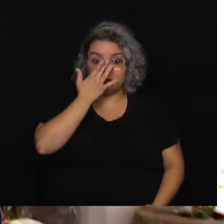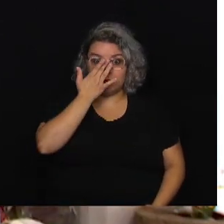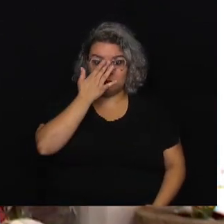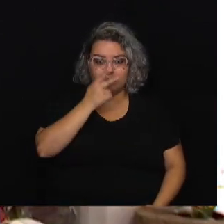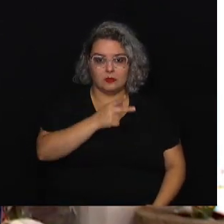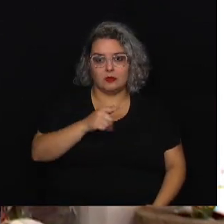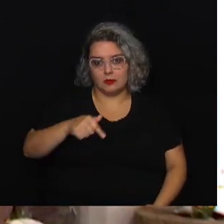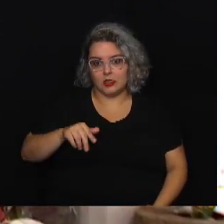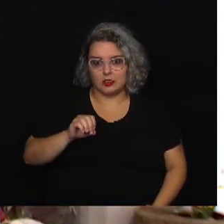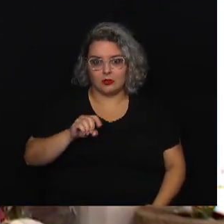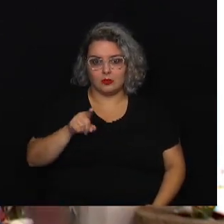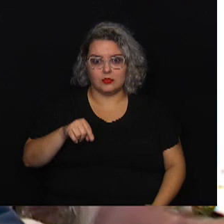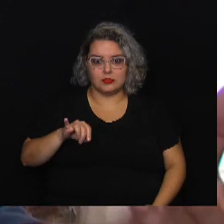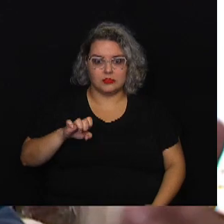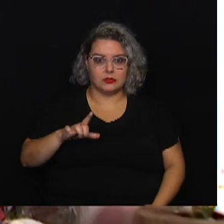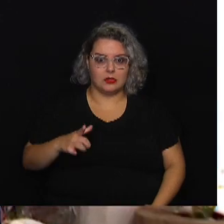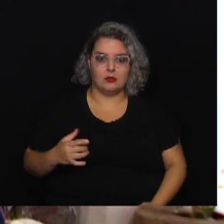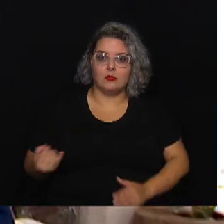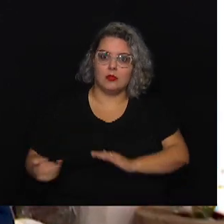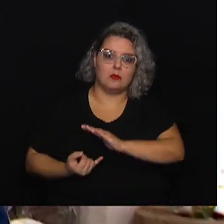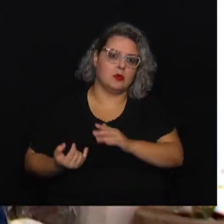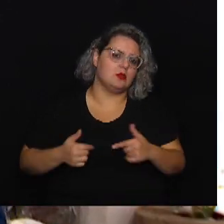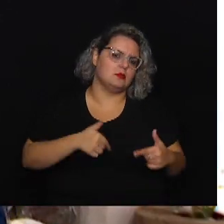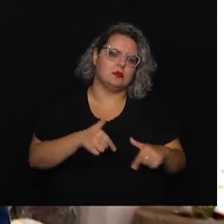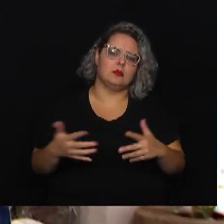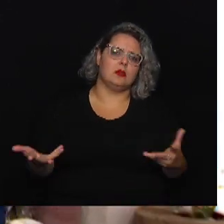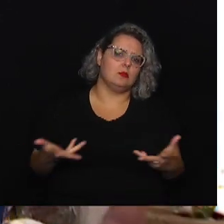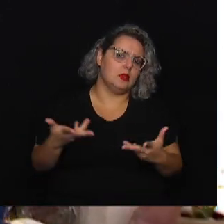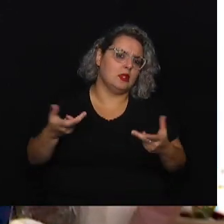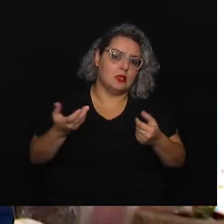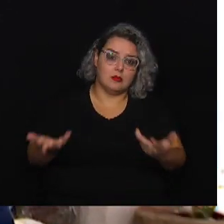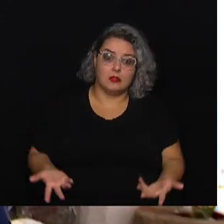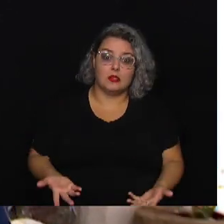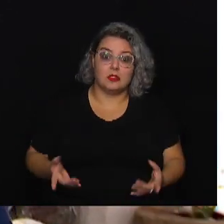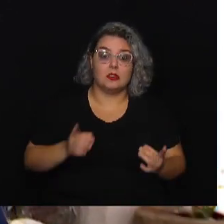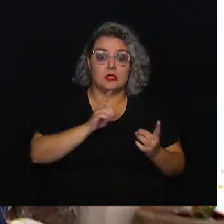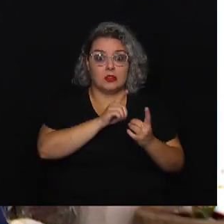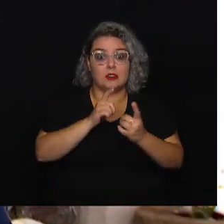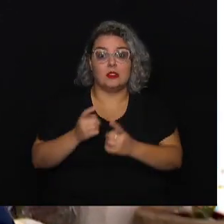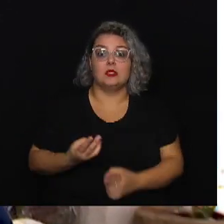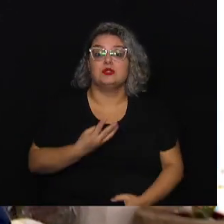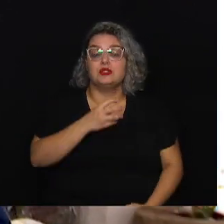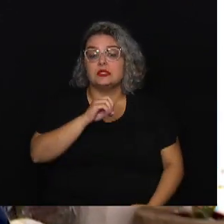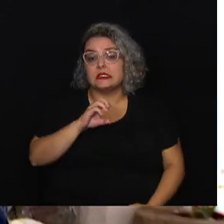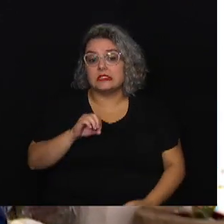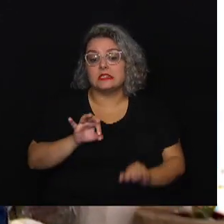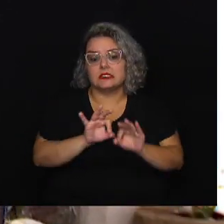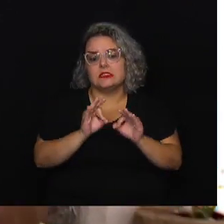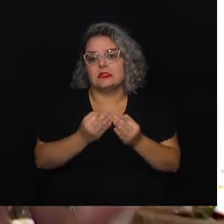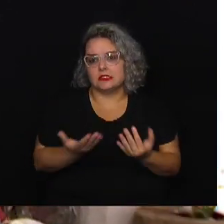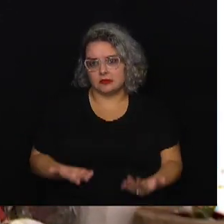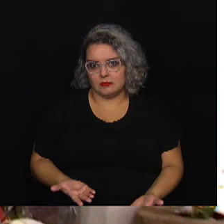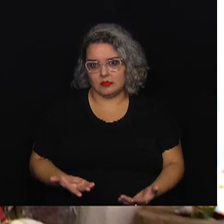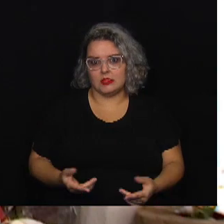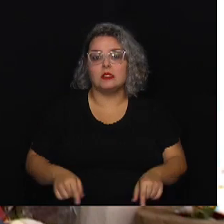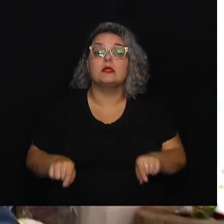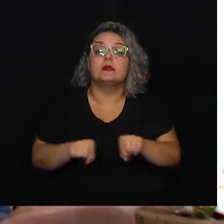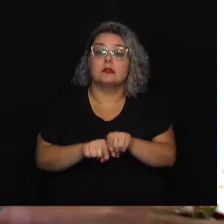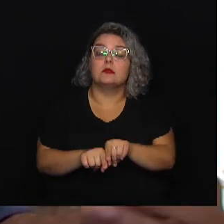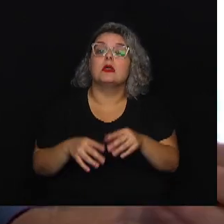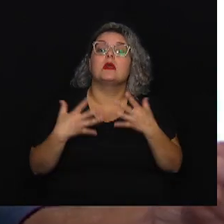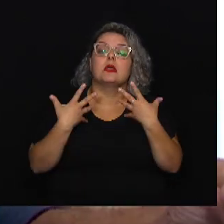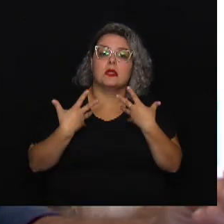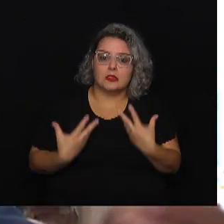Osiel, né, para uma entidade que faz um trabalho fantástico, que atende cerca de 300 famílias, também que